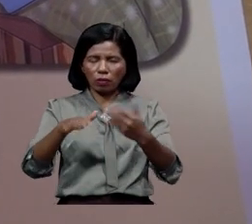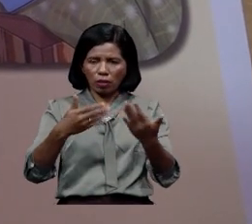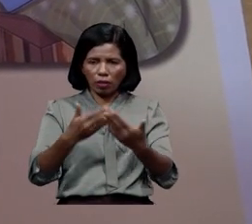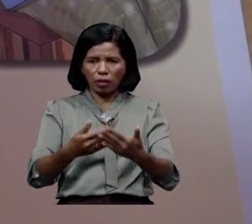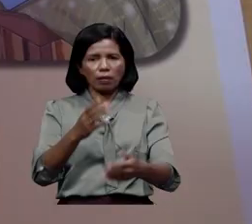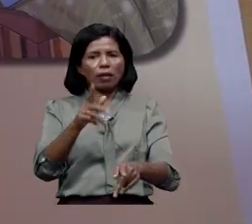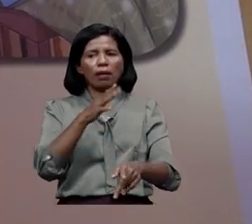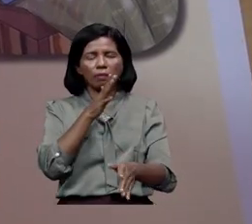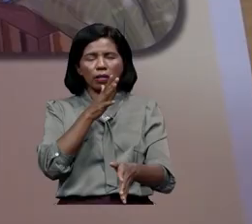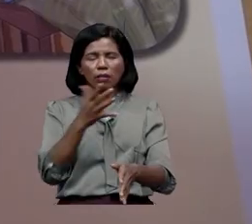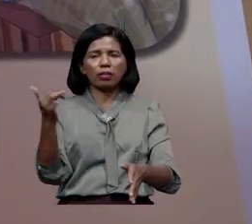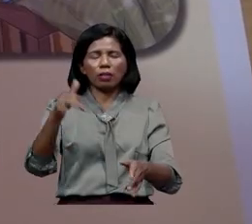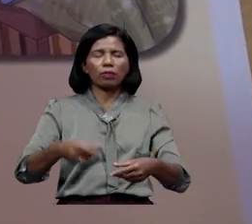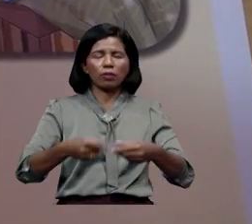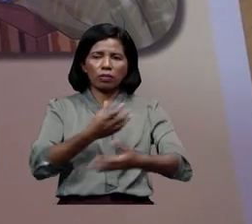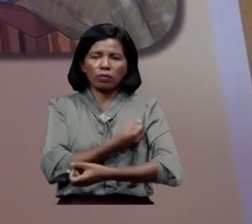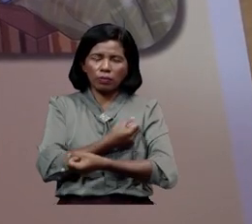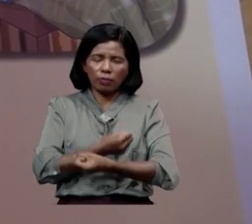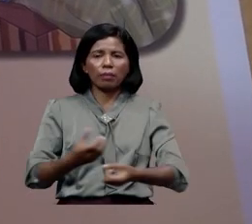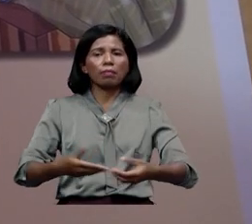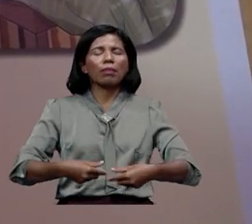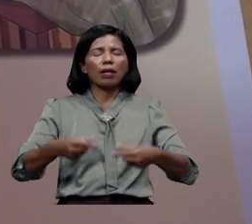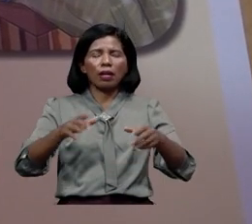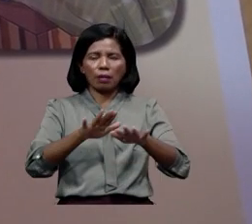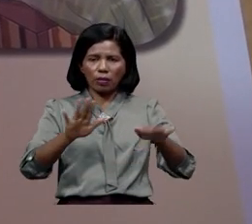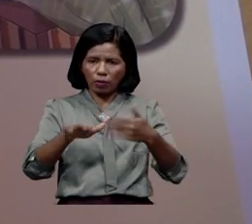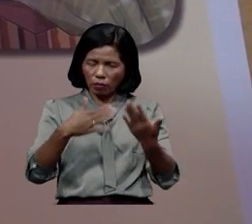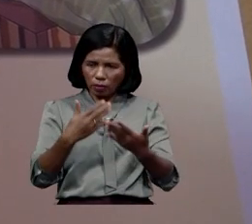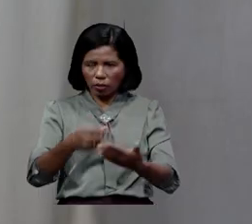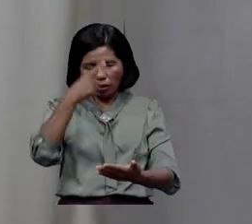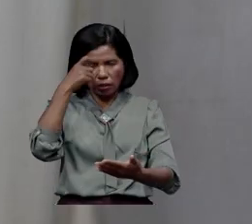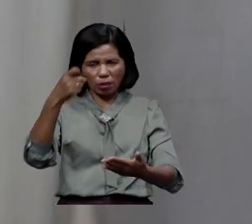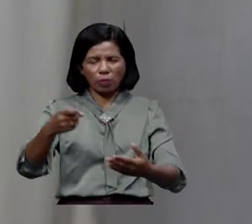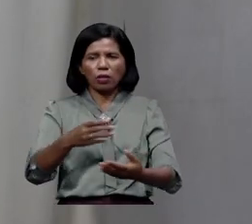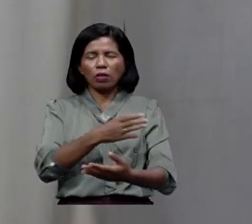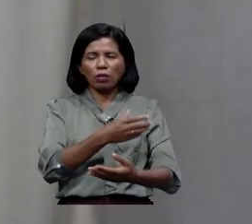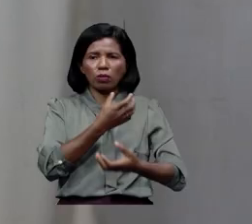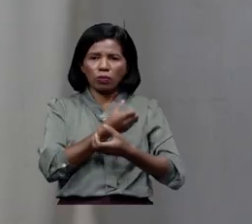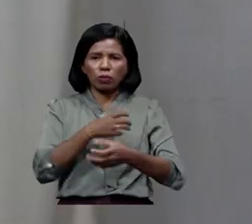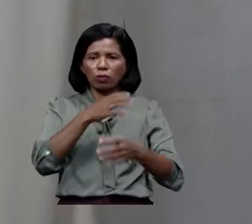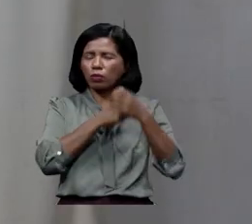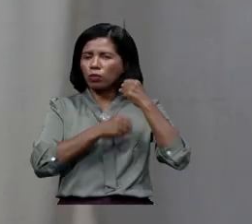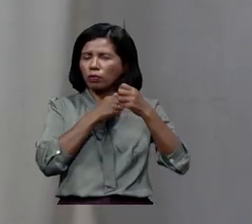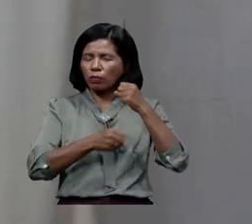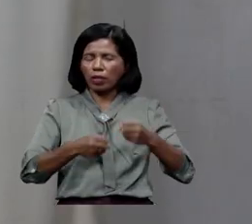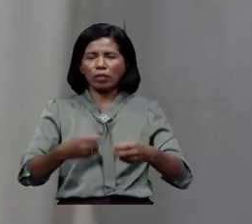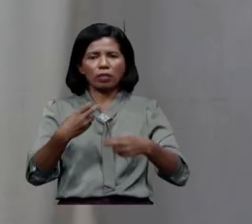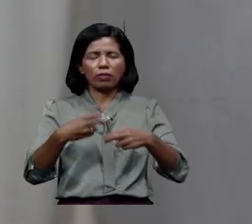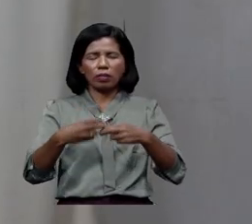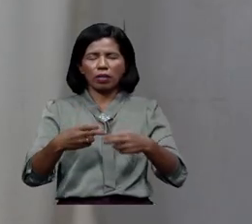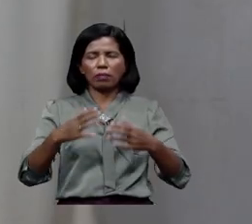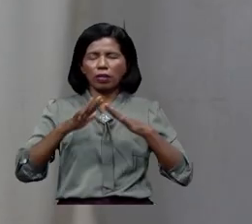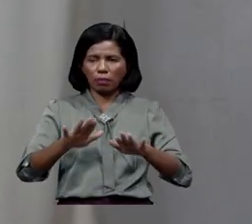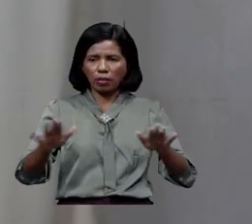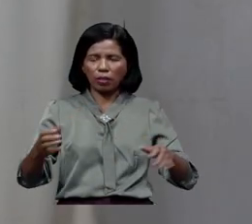ina sira fo susu ben fórmula balabarek sira tamba susu ben fórmula fo risco la diak balabarek sira ne saúde. O inira to idade adulto